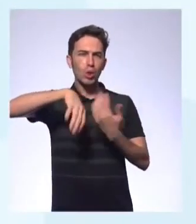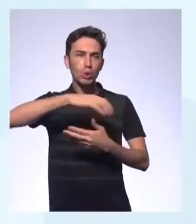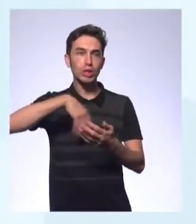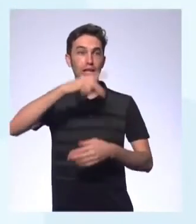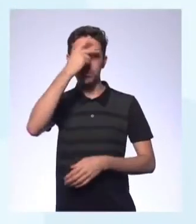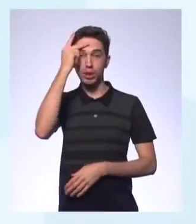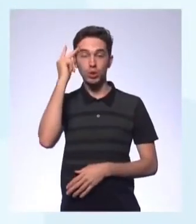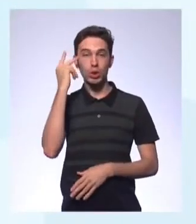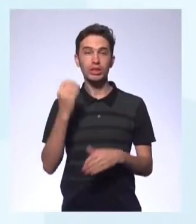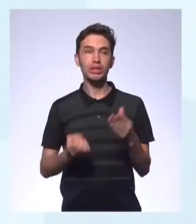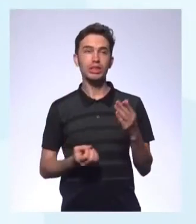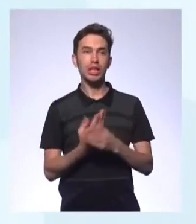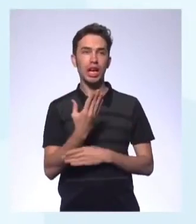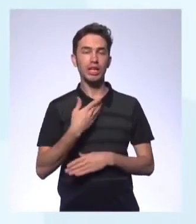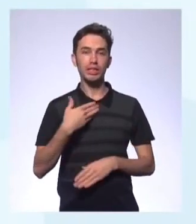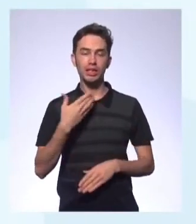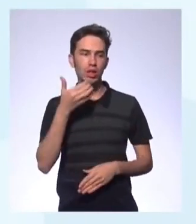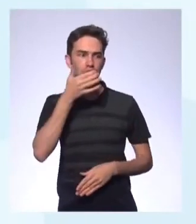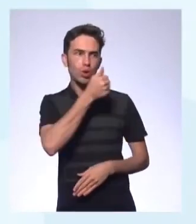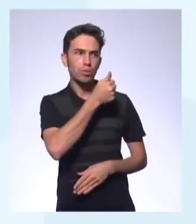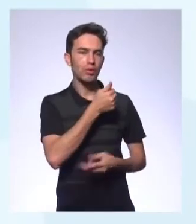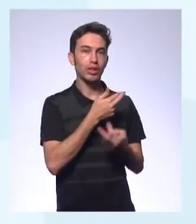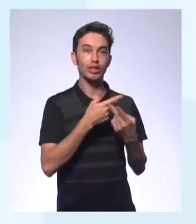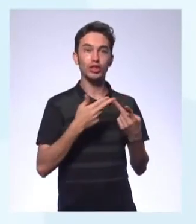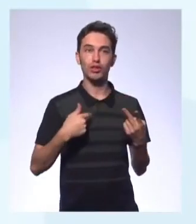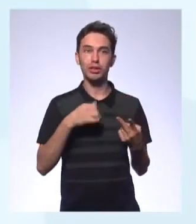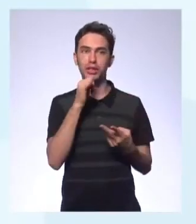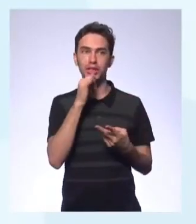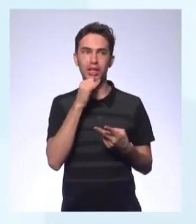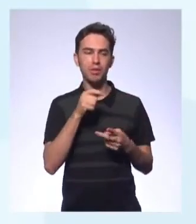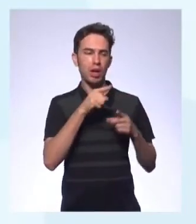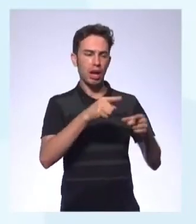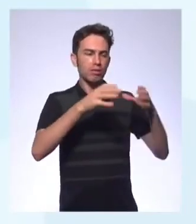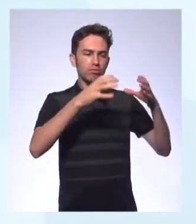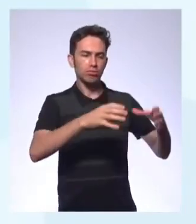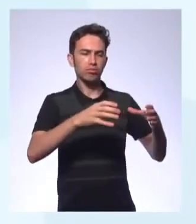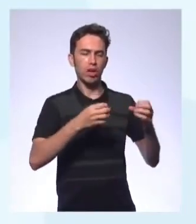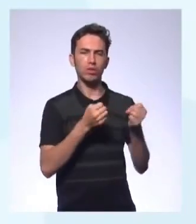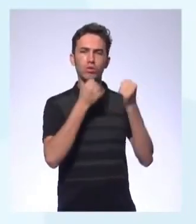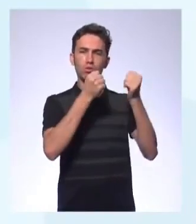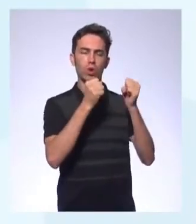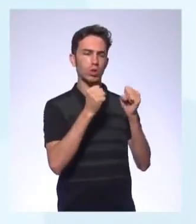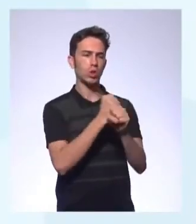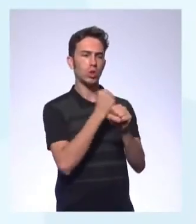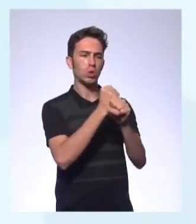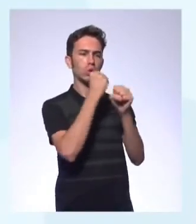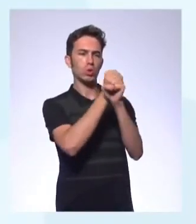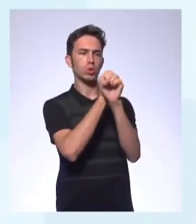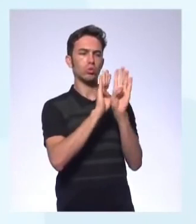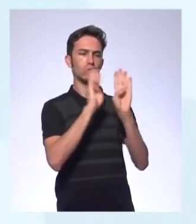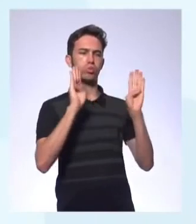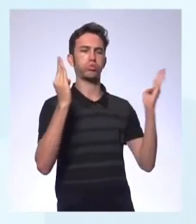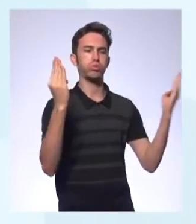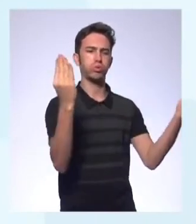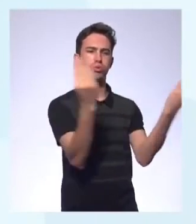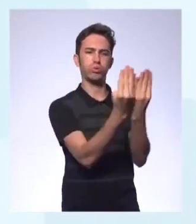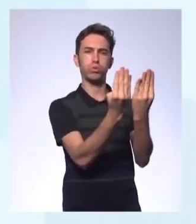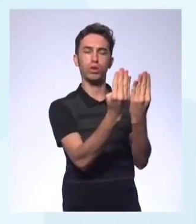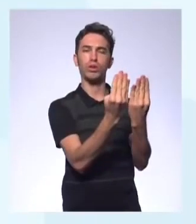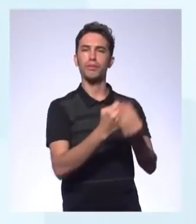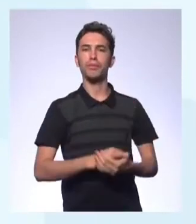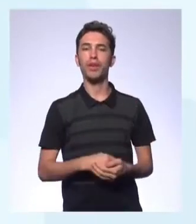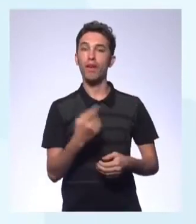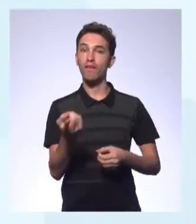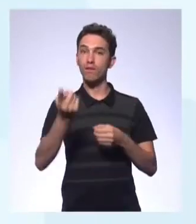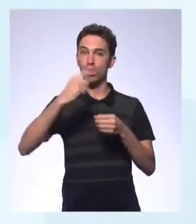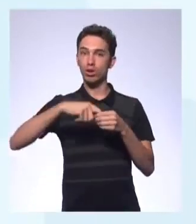pessoas criaram formas de sobrevivência, fortificaram espaços e construíram muralhas. Pessoal, volta só um pouquinho aqui para mim.